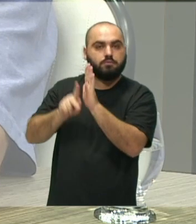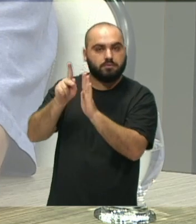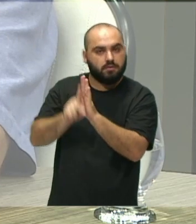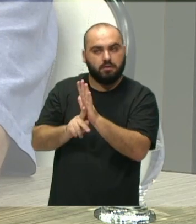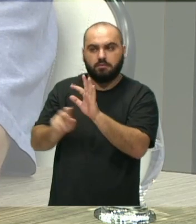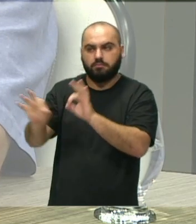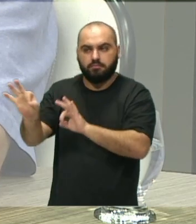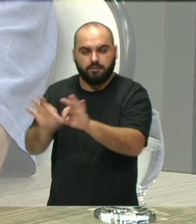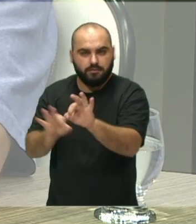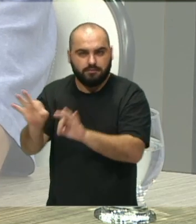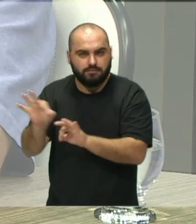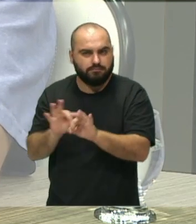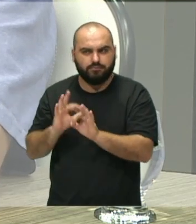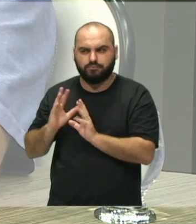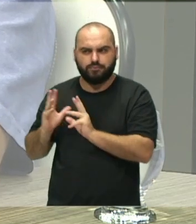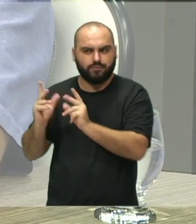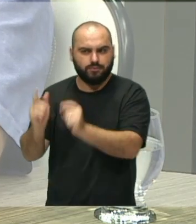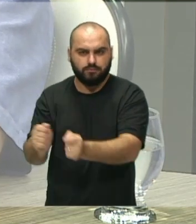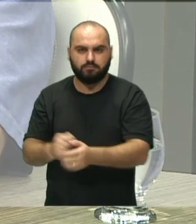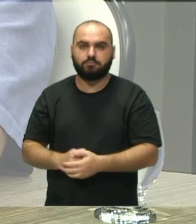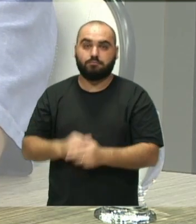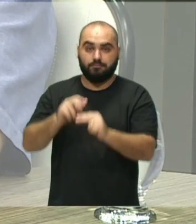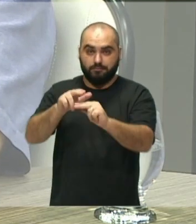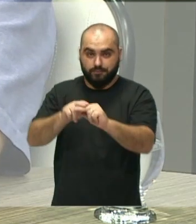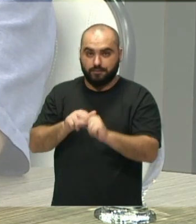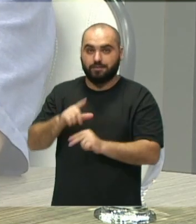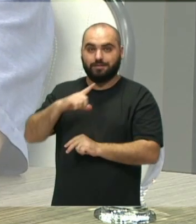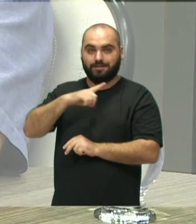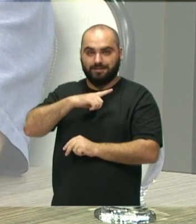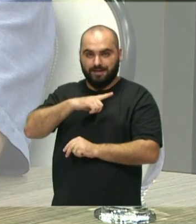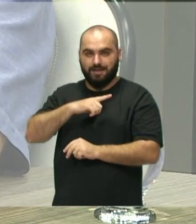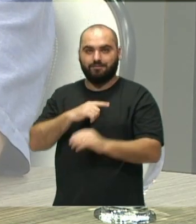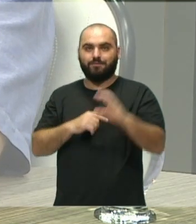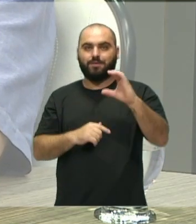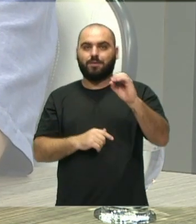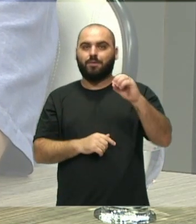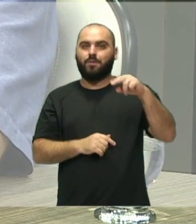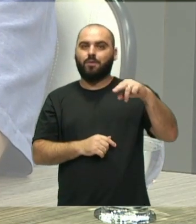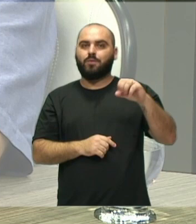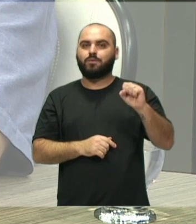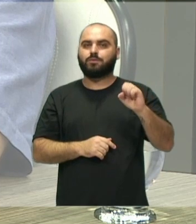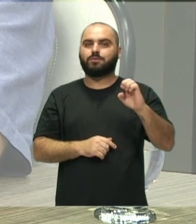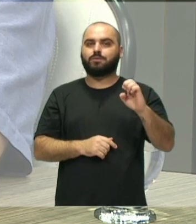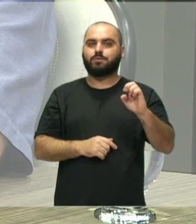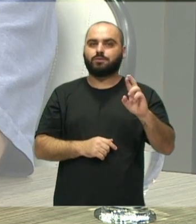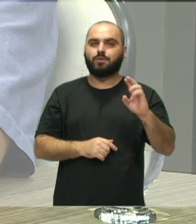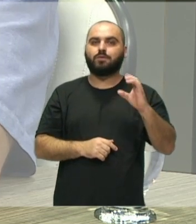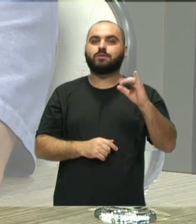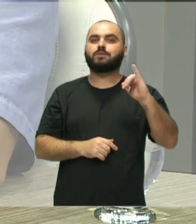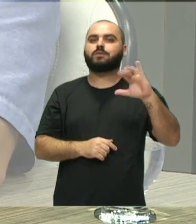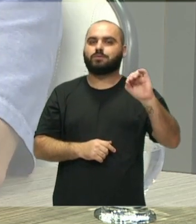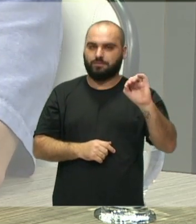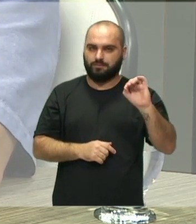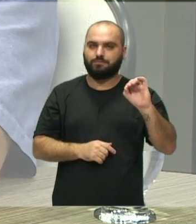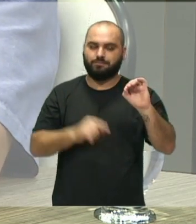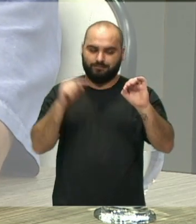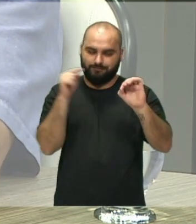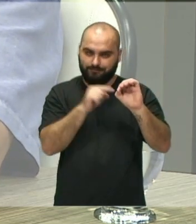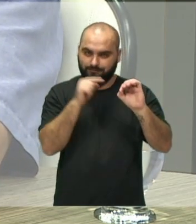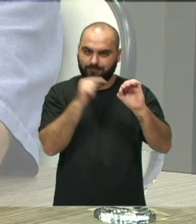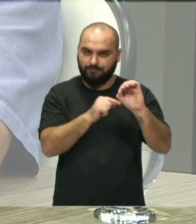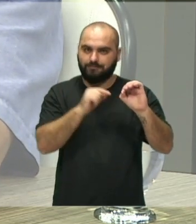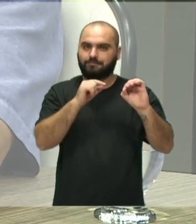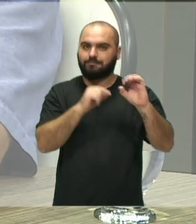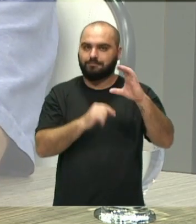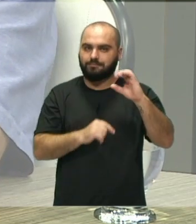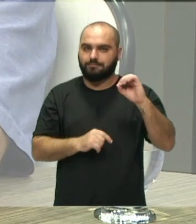planejamento das políticas públicas. E é aí que entrou a figura do consórcio intermunicipal multifinalitário. Este, sim, ele